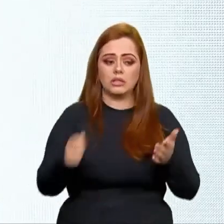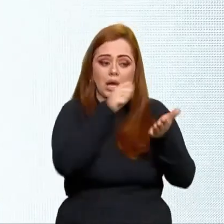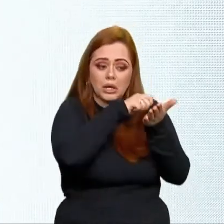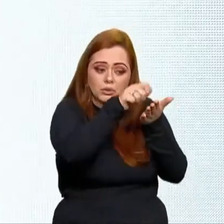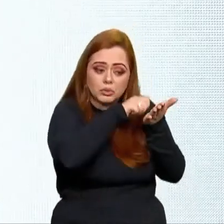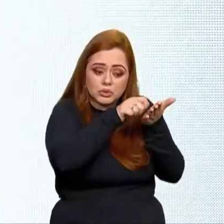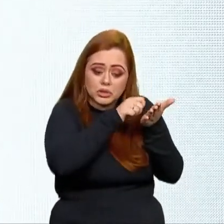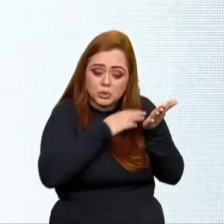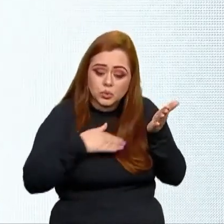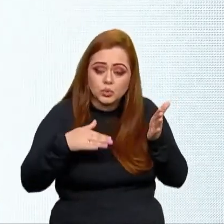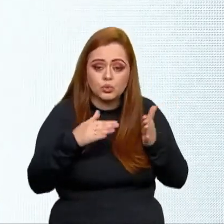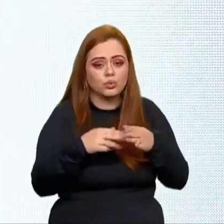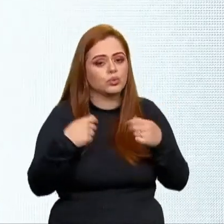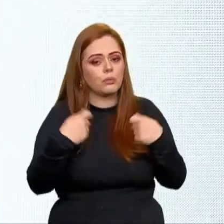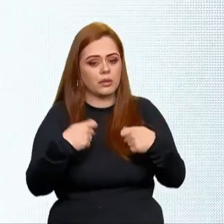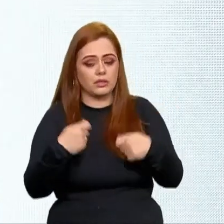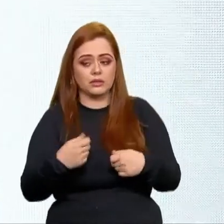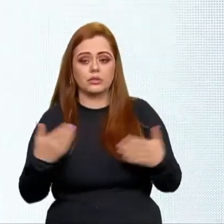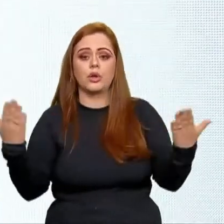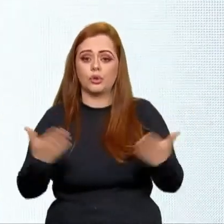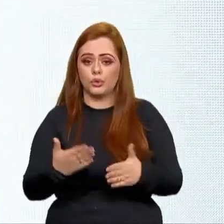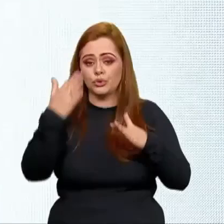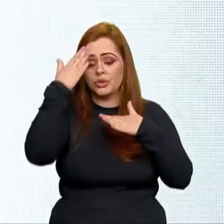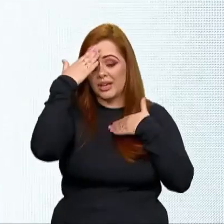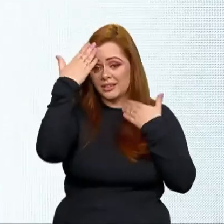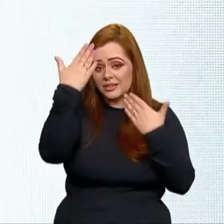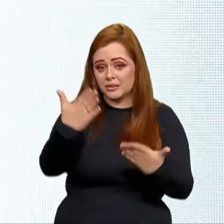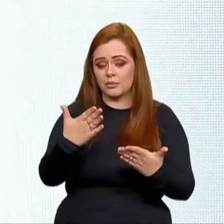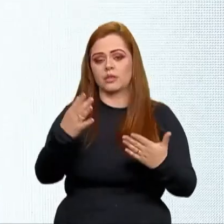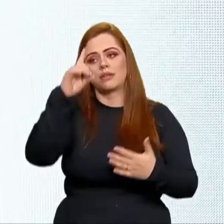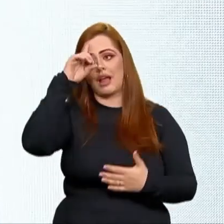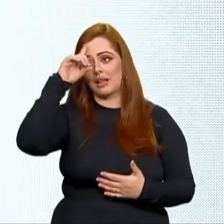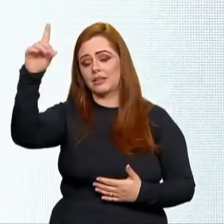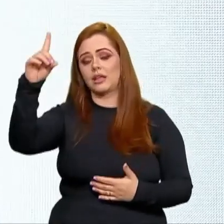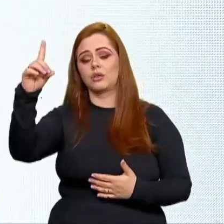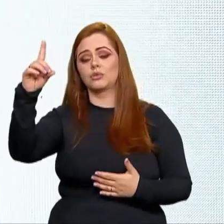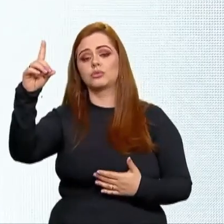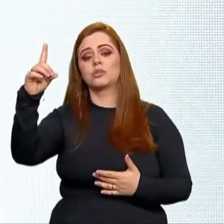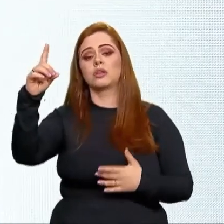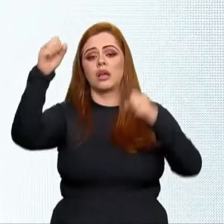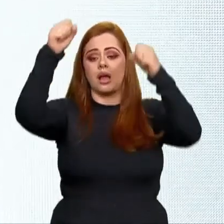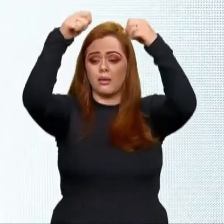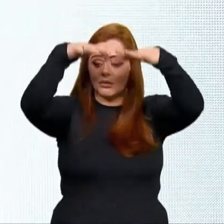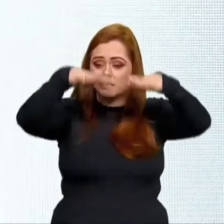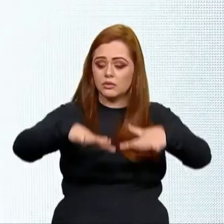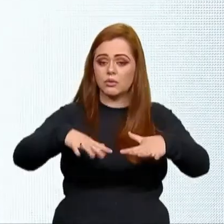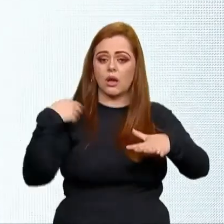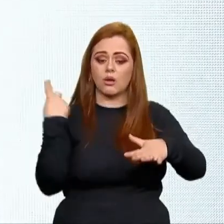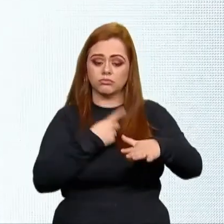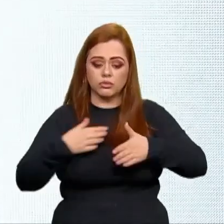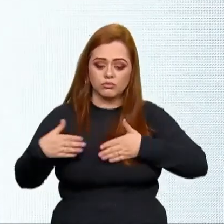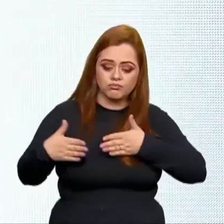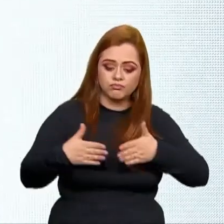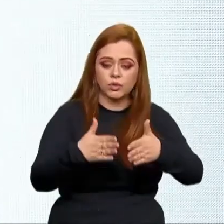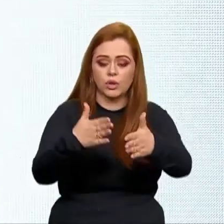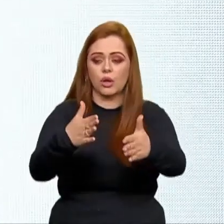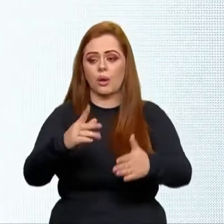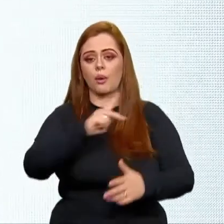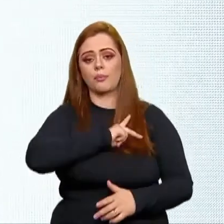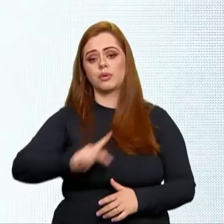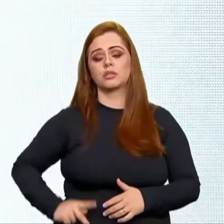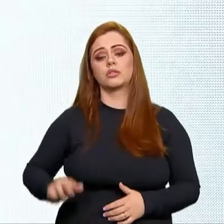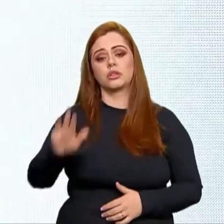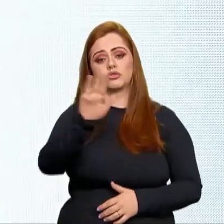demandas. Por isso, hoje é um dia de agradecimento. A Deus por iluminar a nossa jornada. Ao presidente Lula por nos